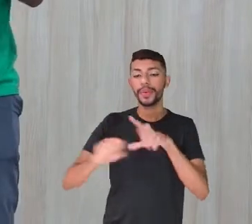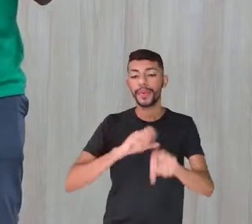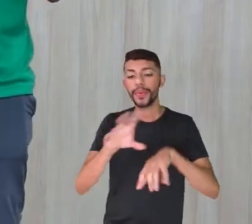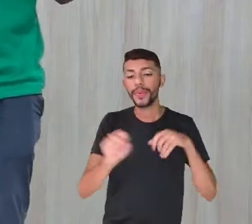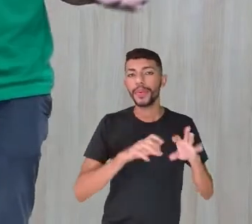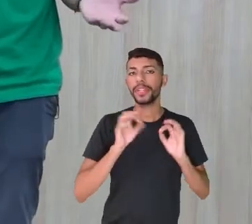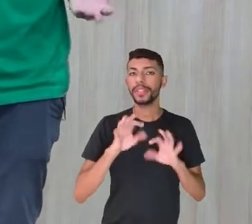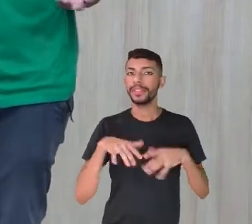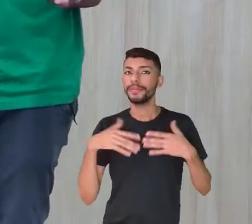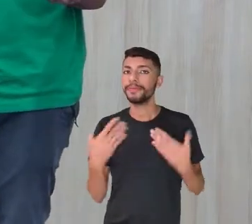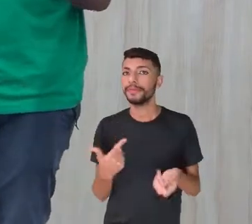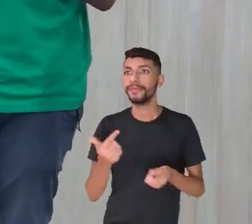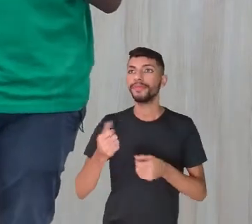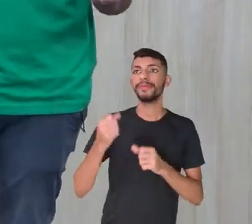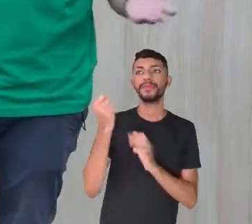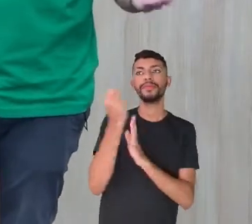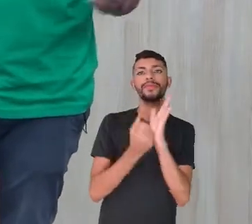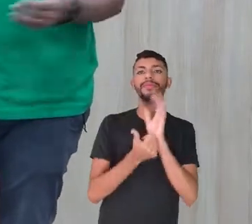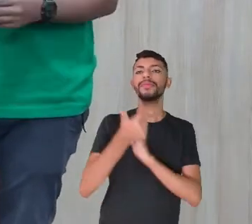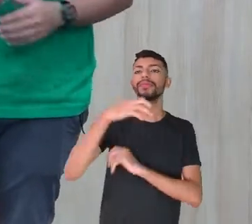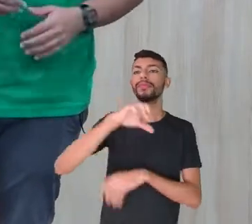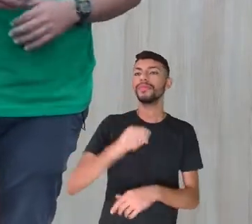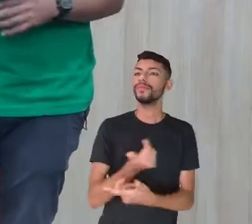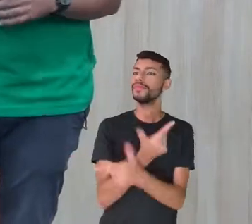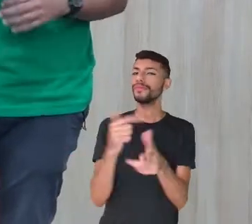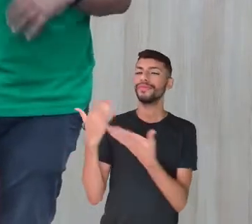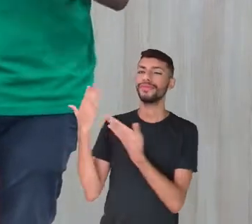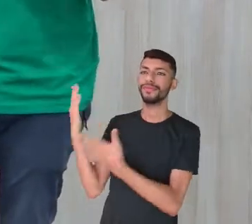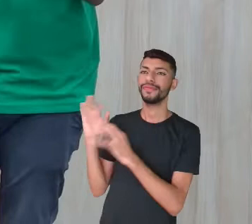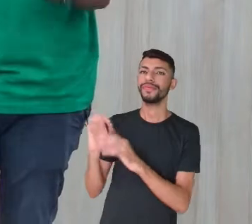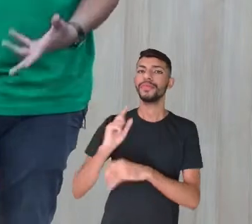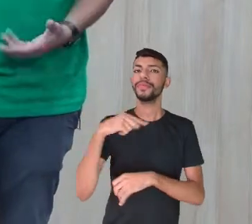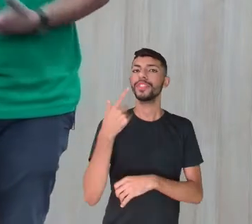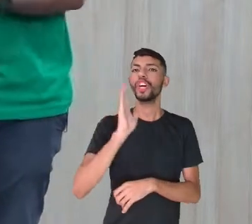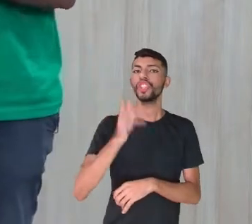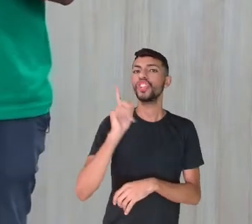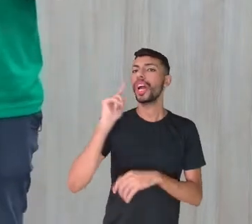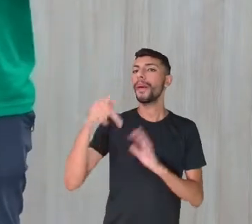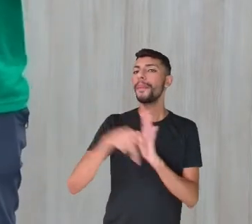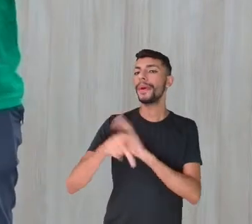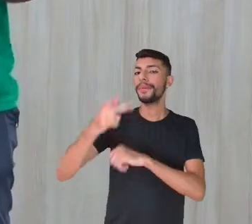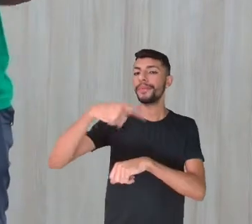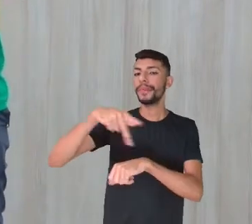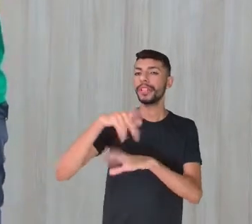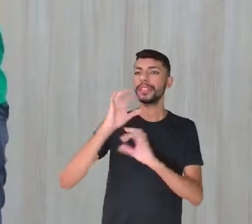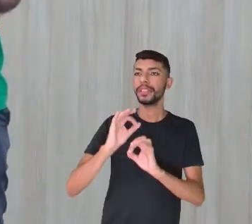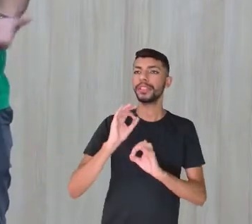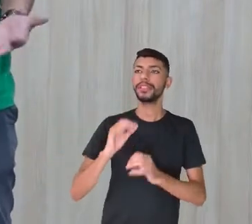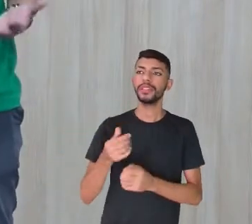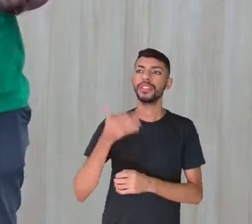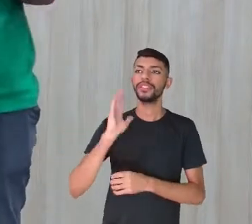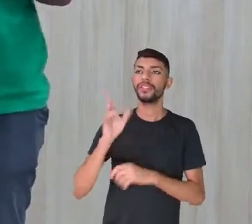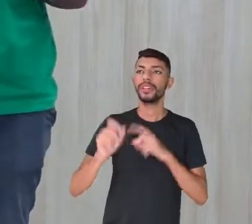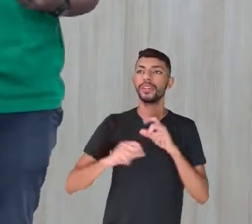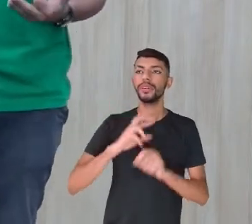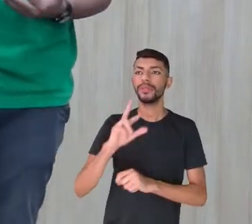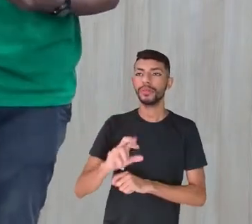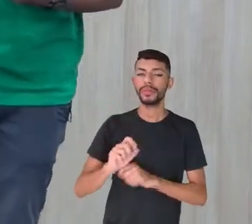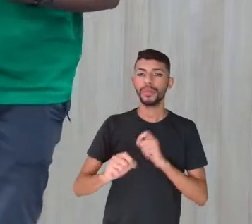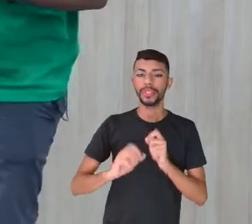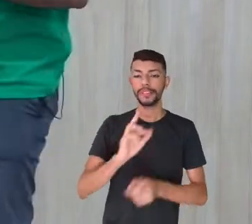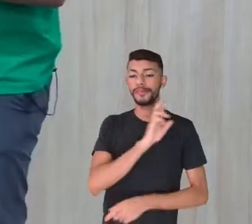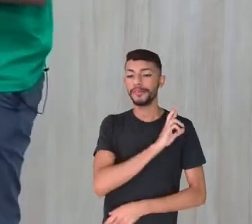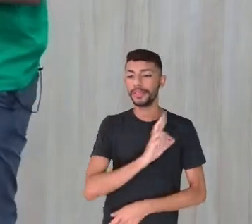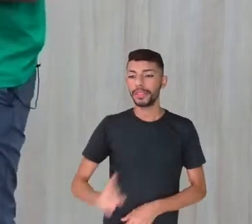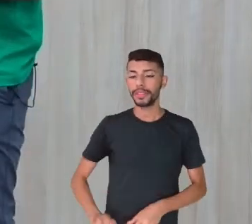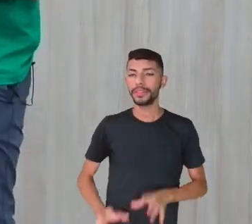E já no século XIX não tinha mais esse monopólio, né? A gente já era um país, já era uma república, né?